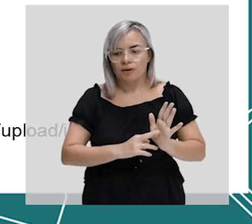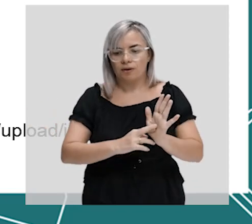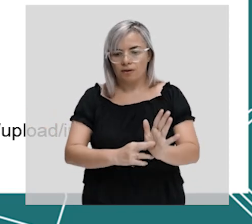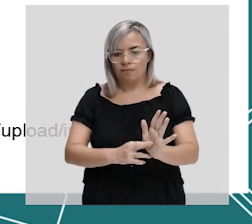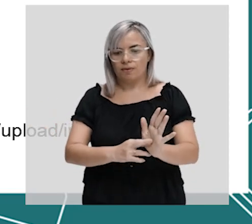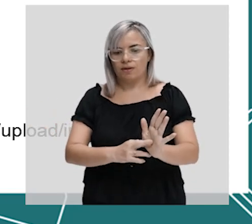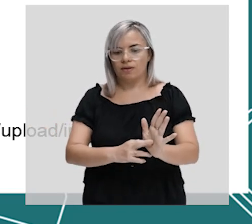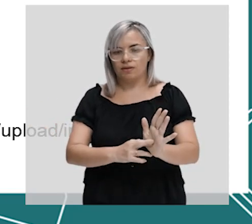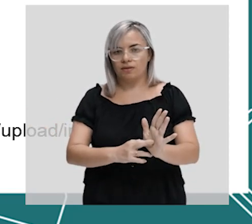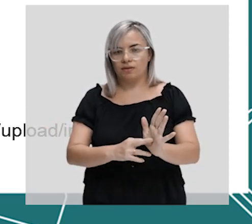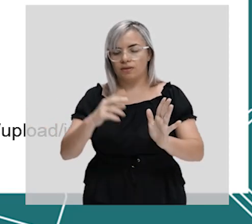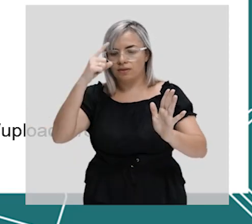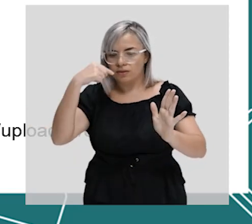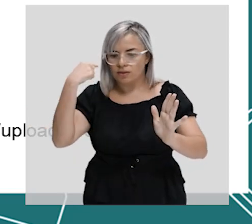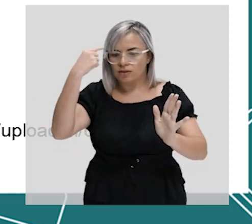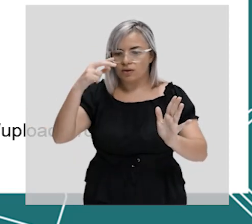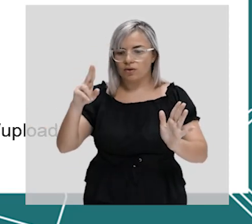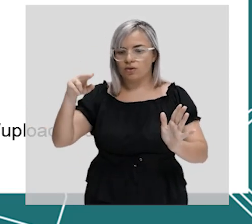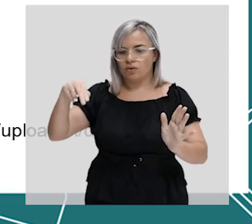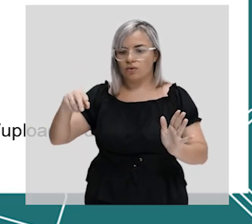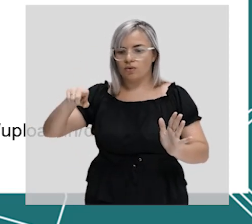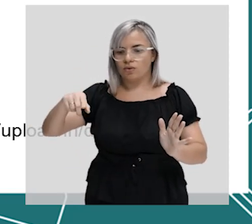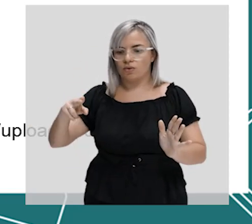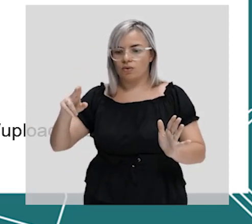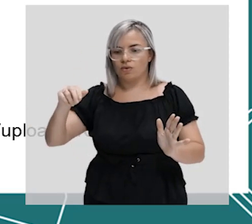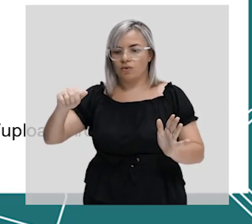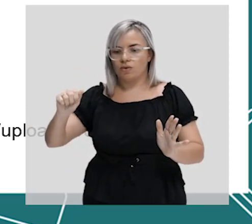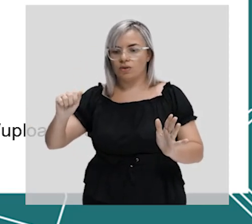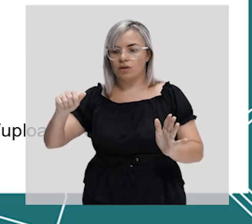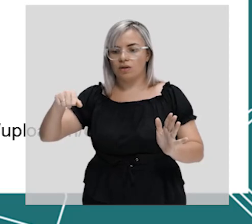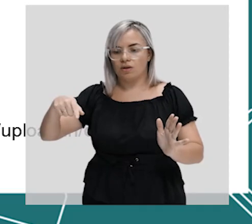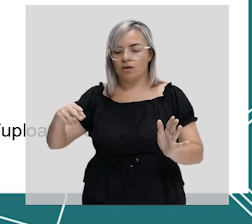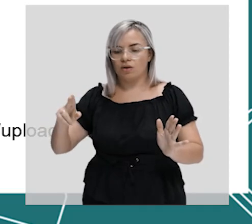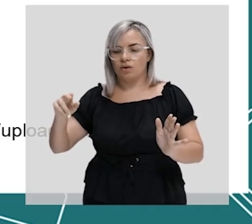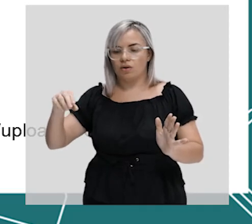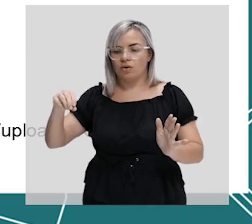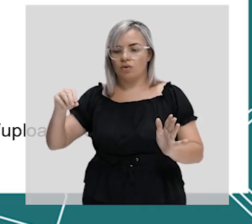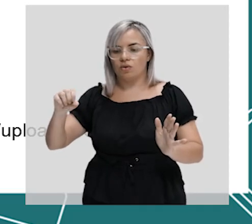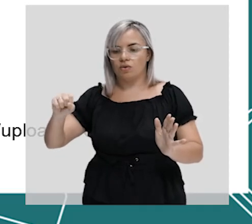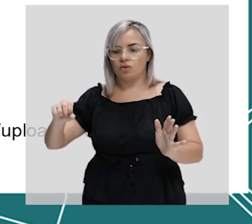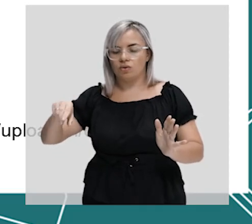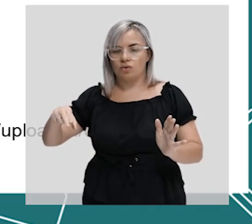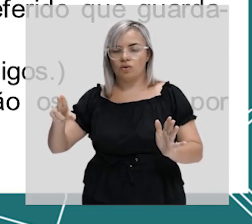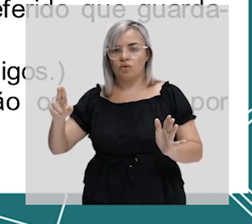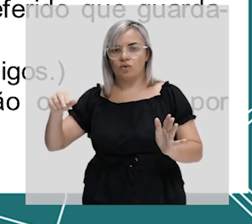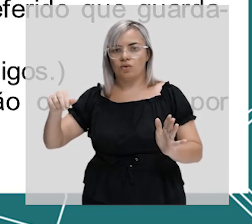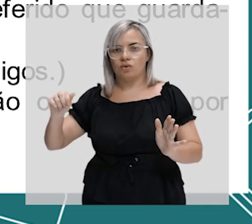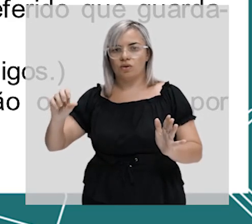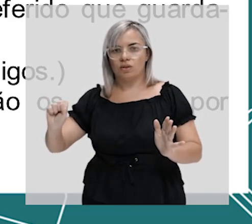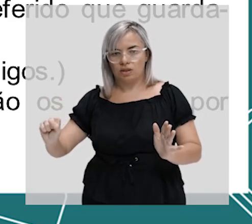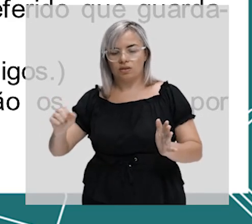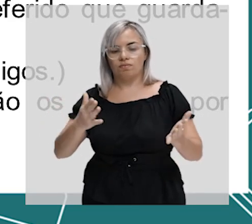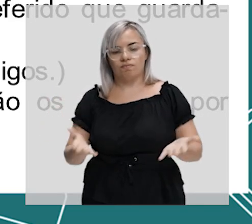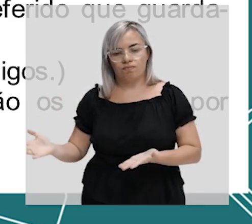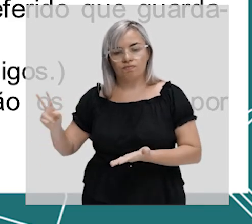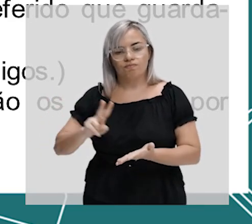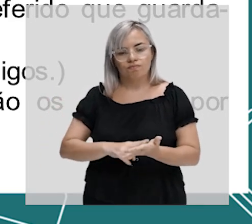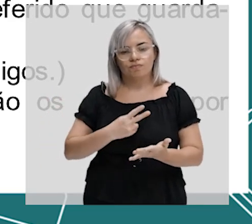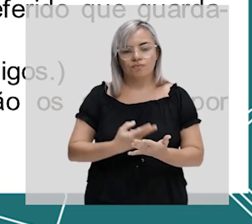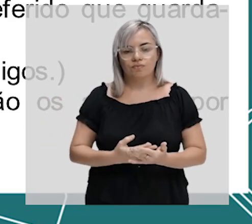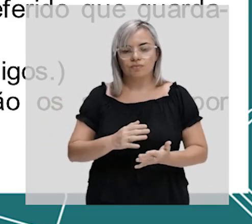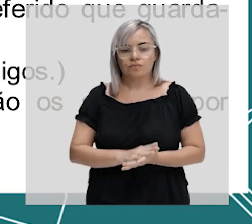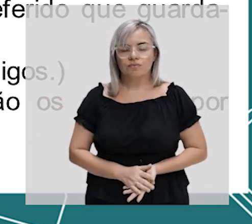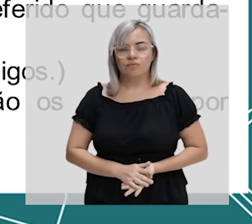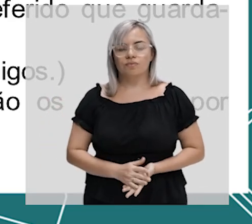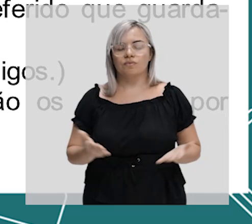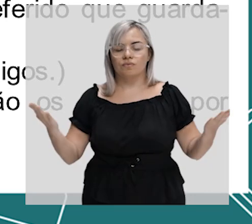unas. E em português, são traduzidos como um, uma, uns e umas. Confira abaixo quais são os